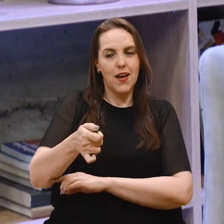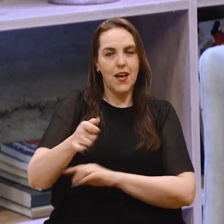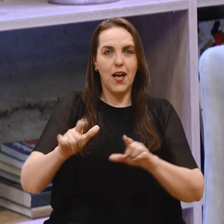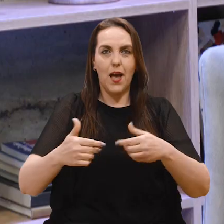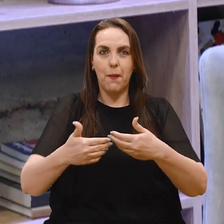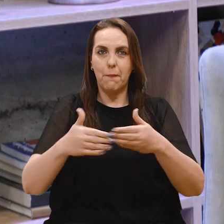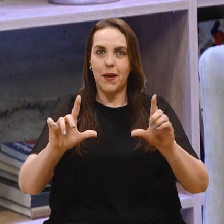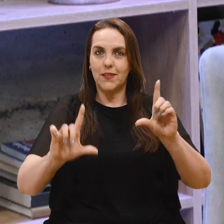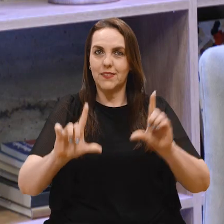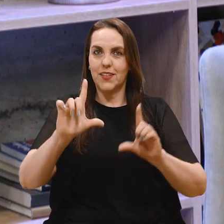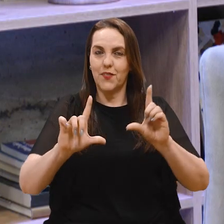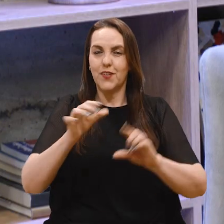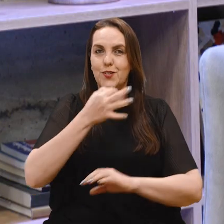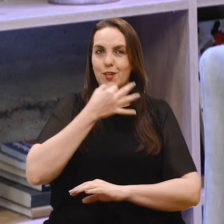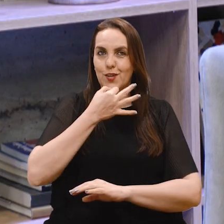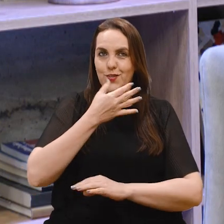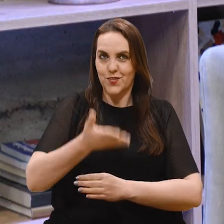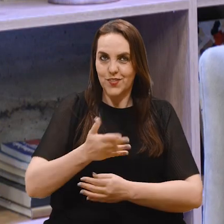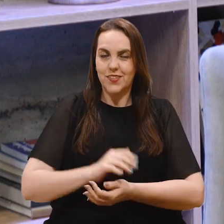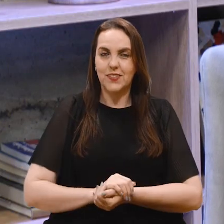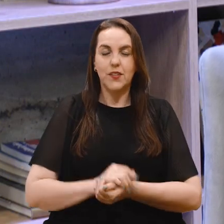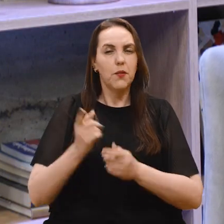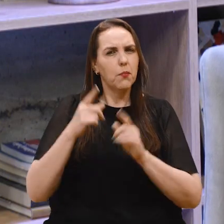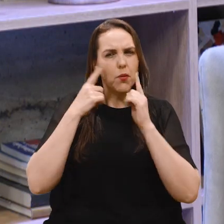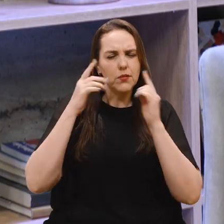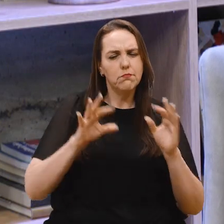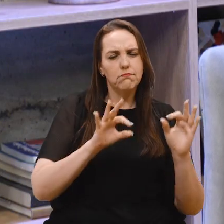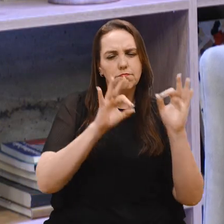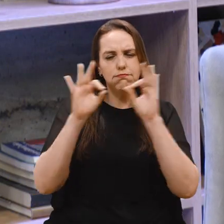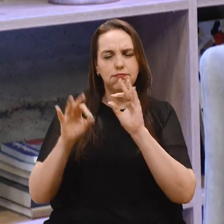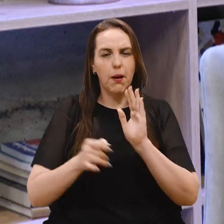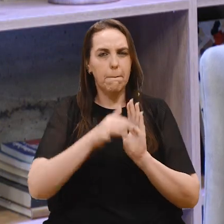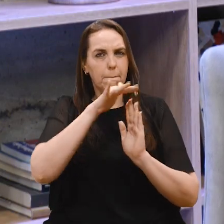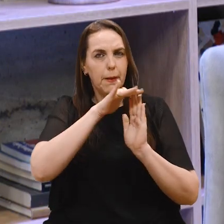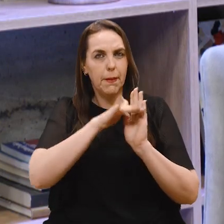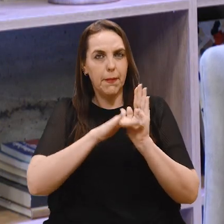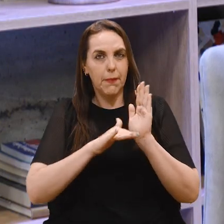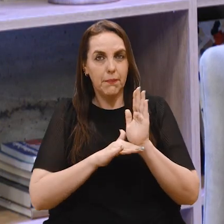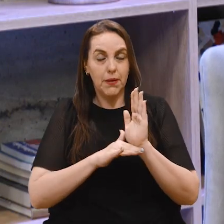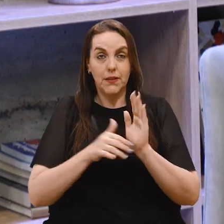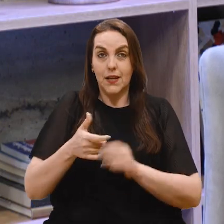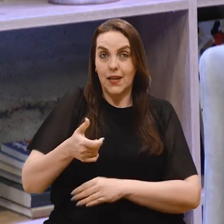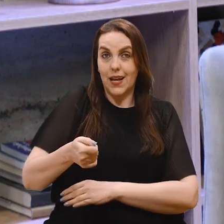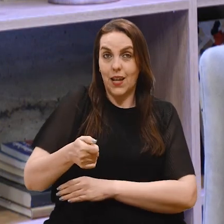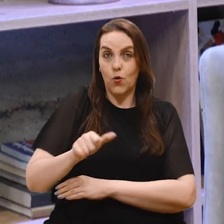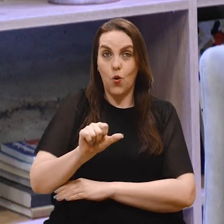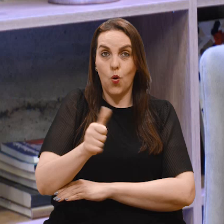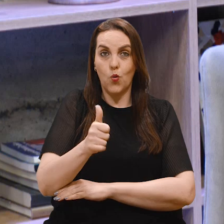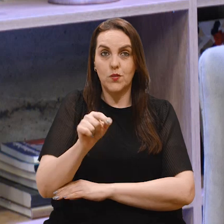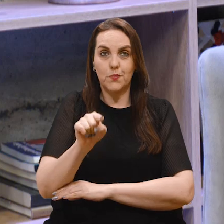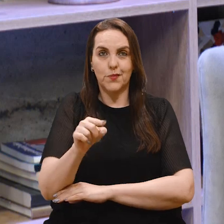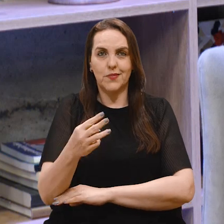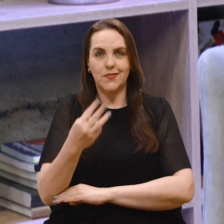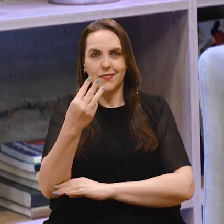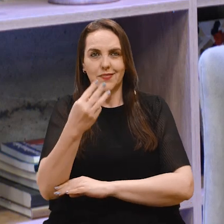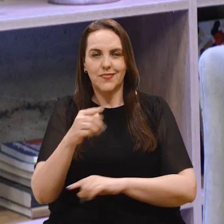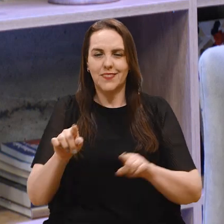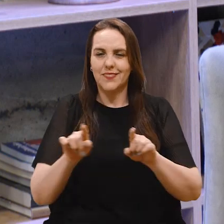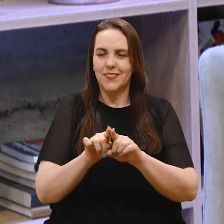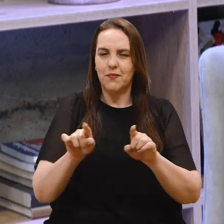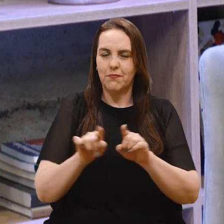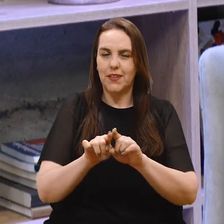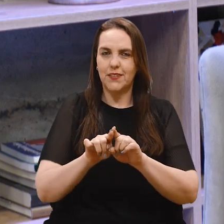da TV Câmara de Caxias do Sul, onde você pode conferir a nossa programação, canal 11.3, também